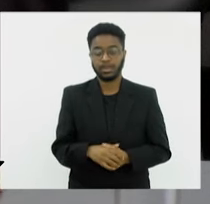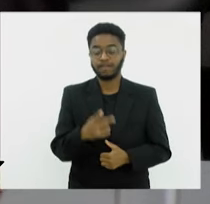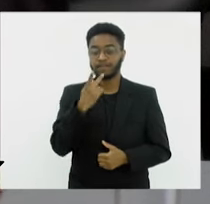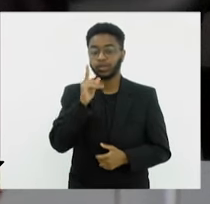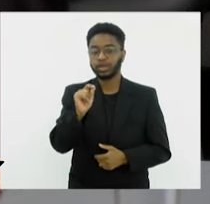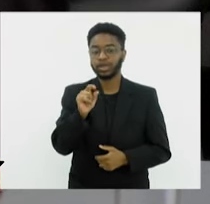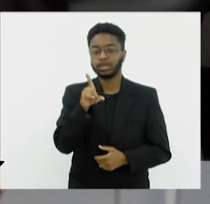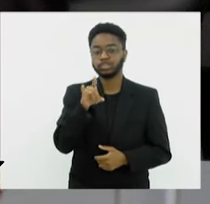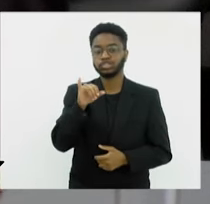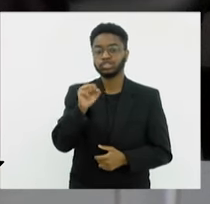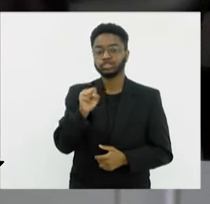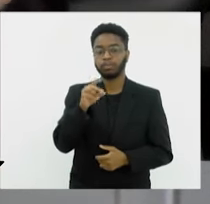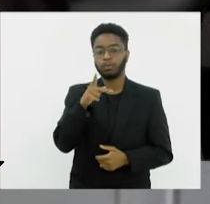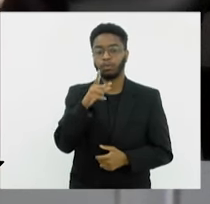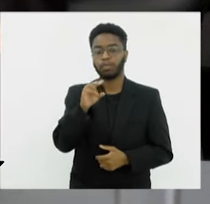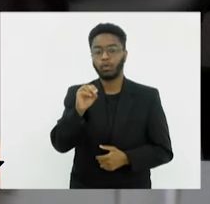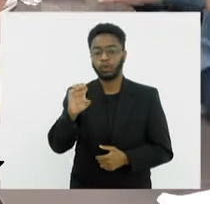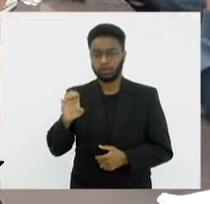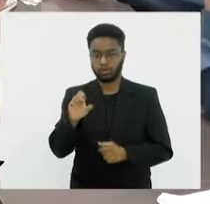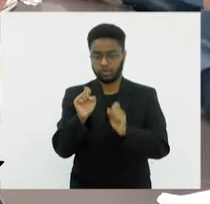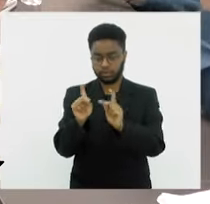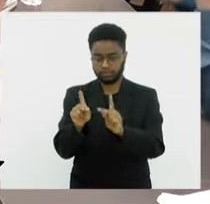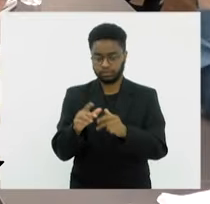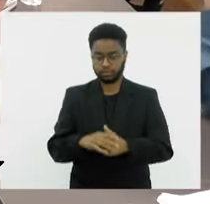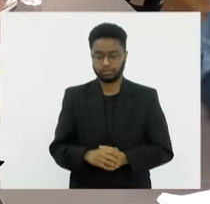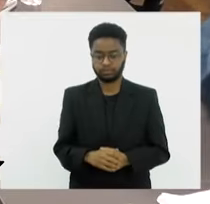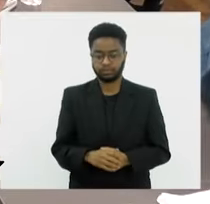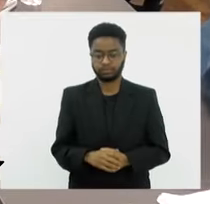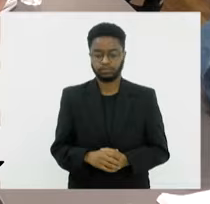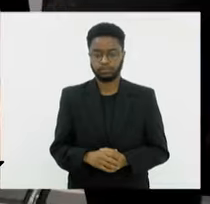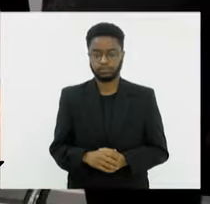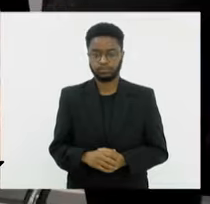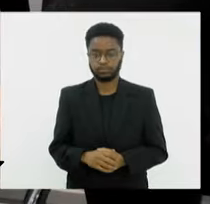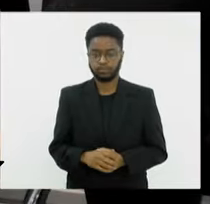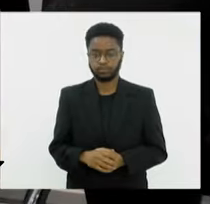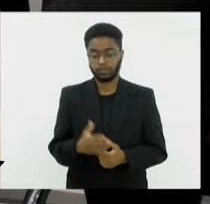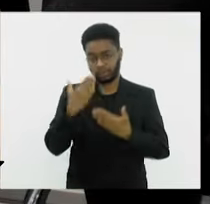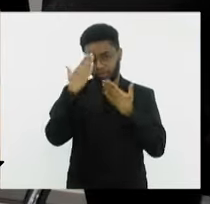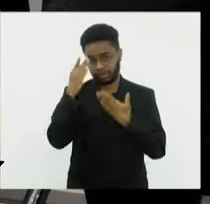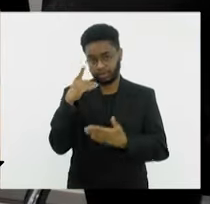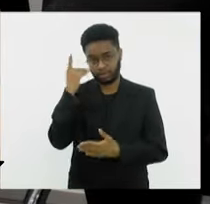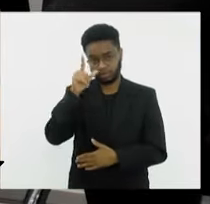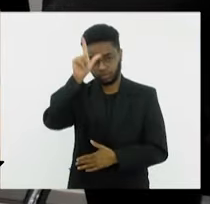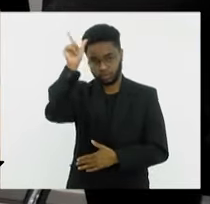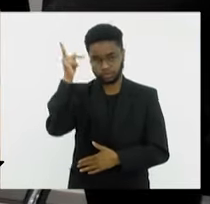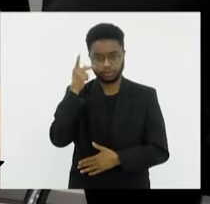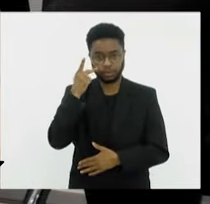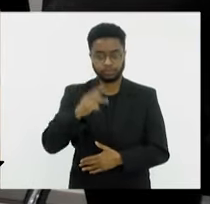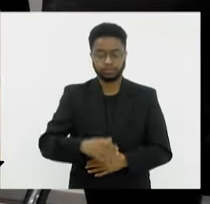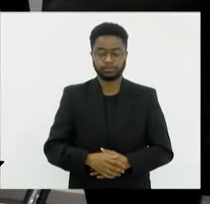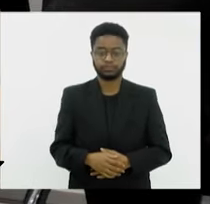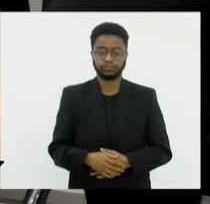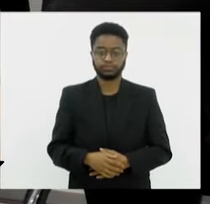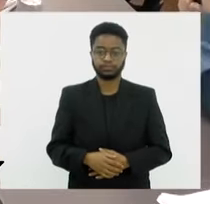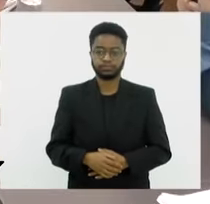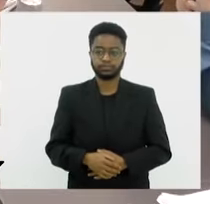Está certo. Tá? Está ótimo. Obrigado, é deputado Luiz Paulo. É melhor.